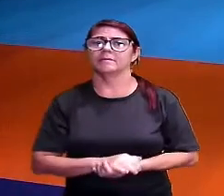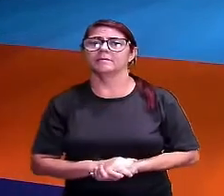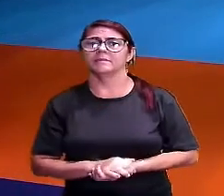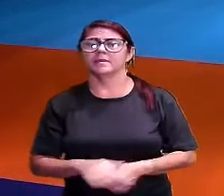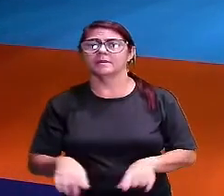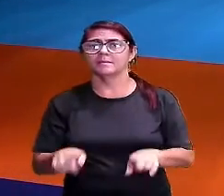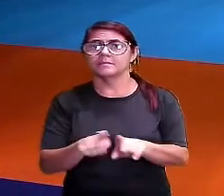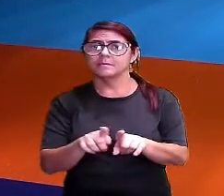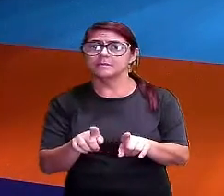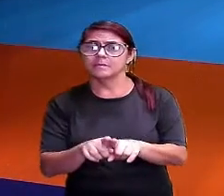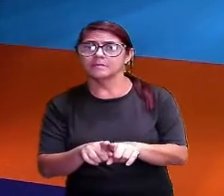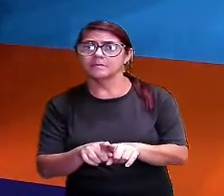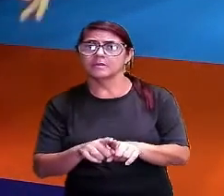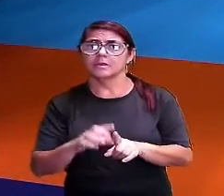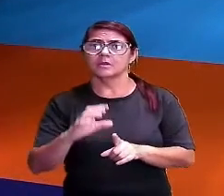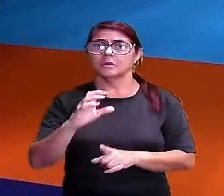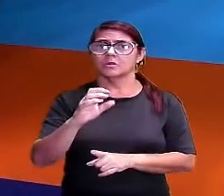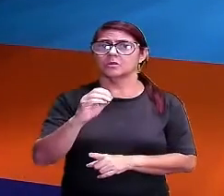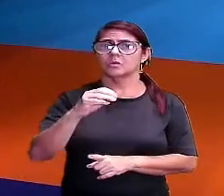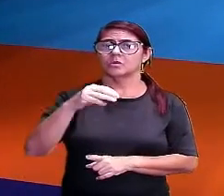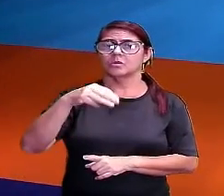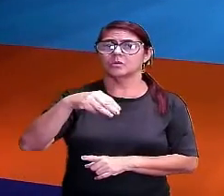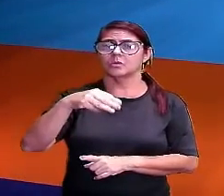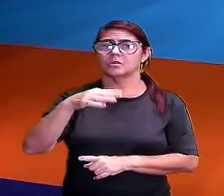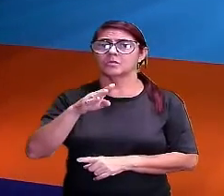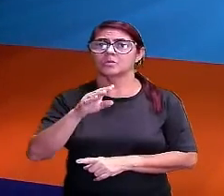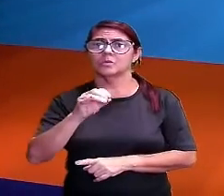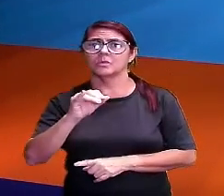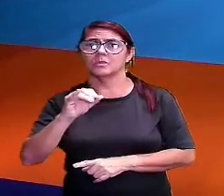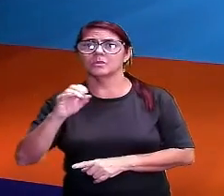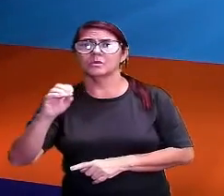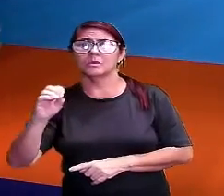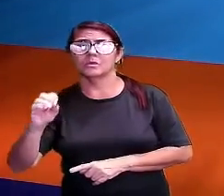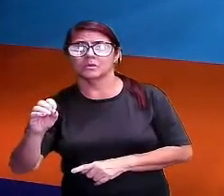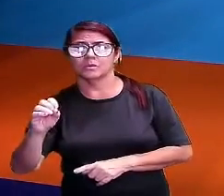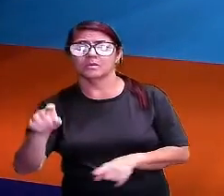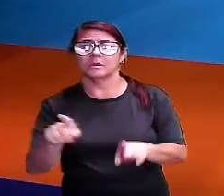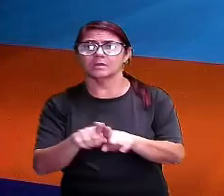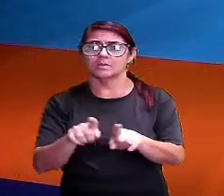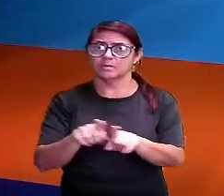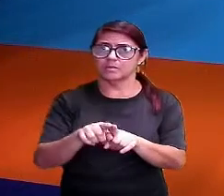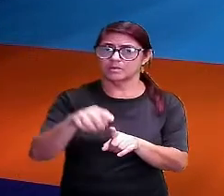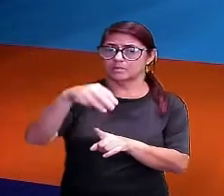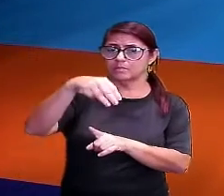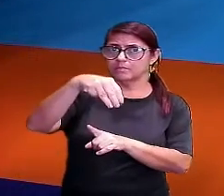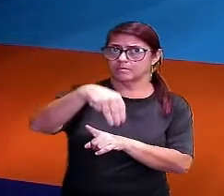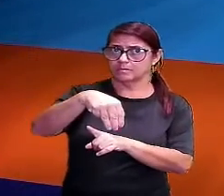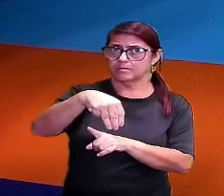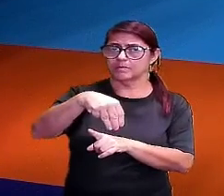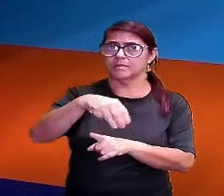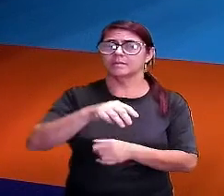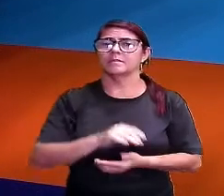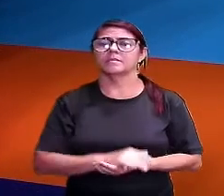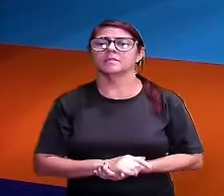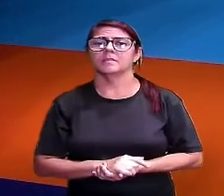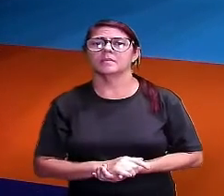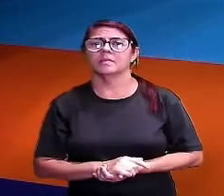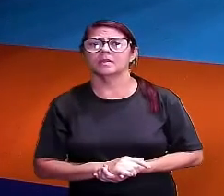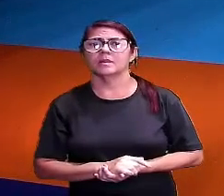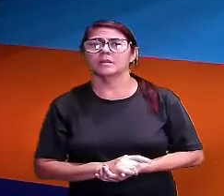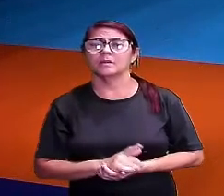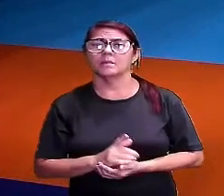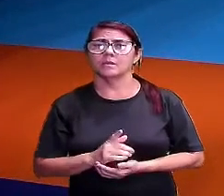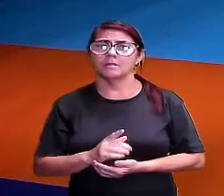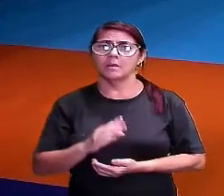Temos aqui comboio, com a letra B também. E comboio vai ficar com M. E por